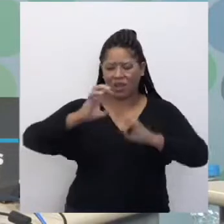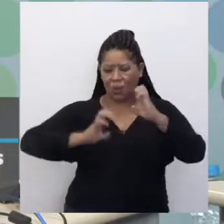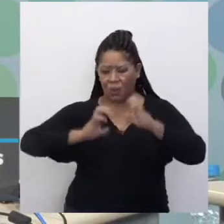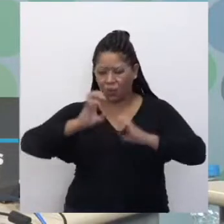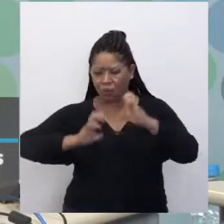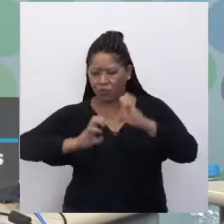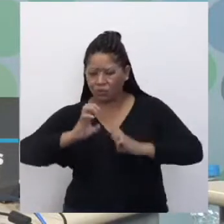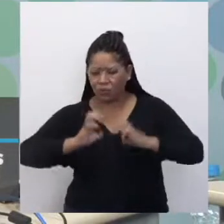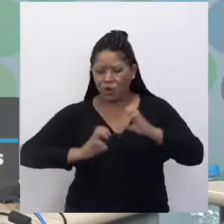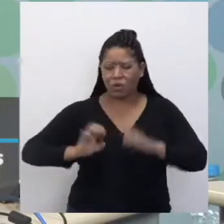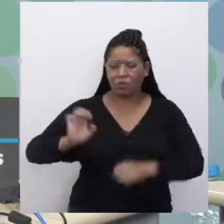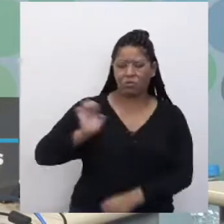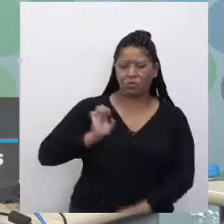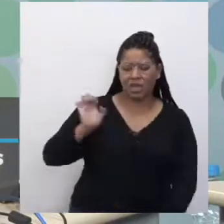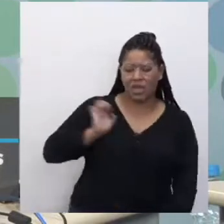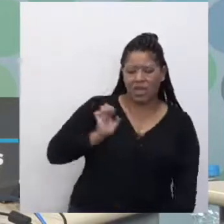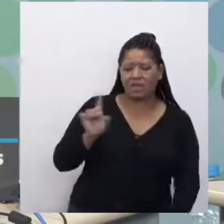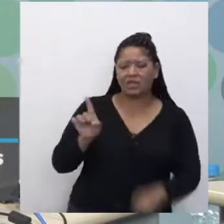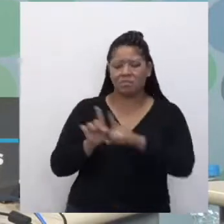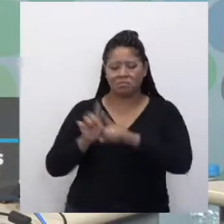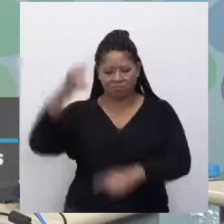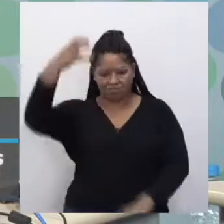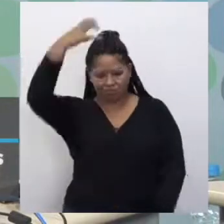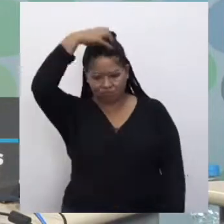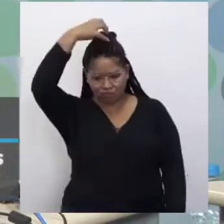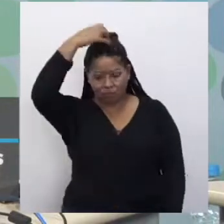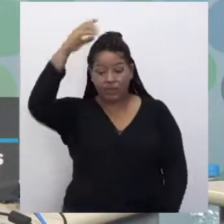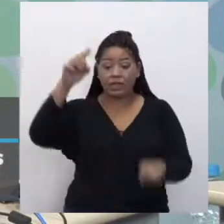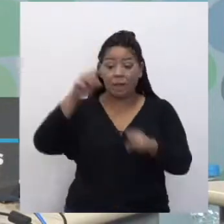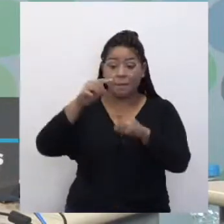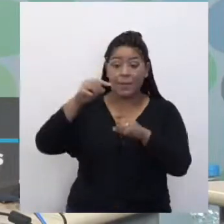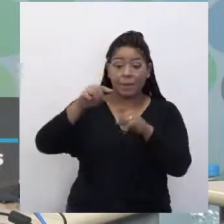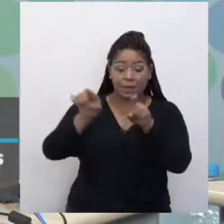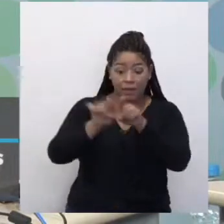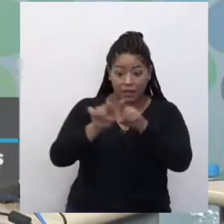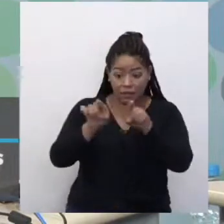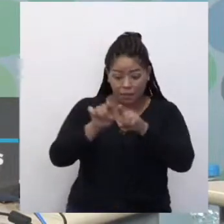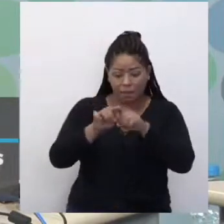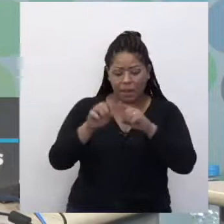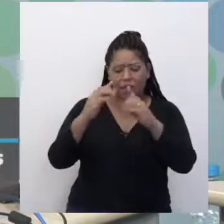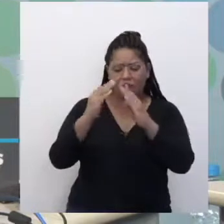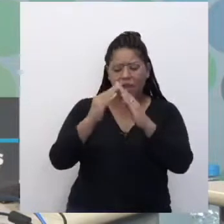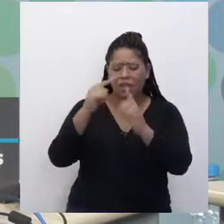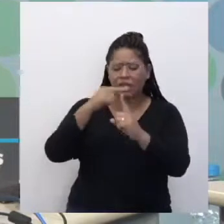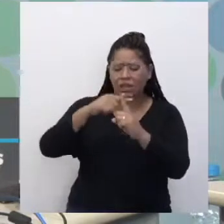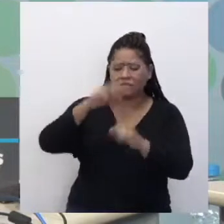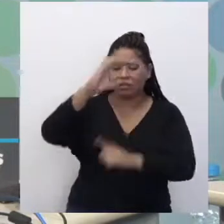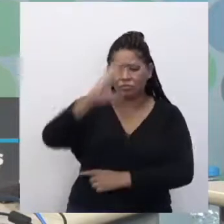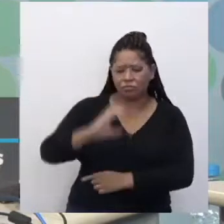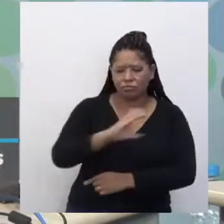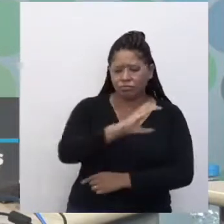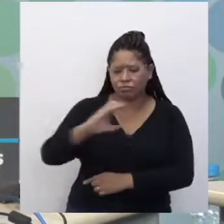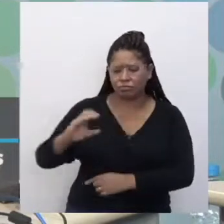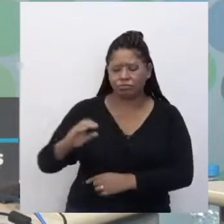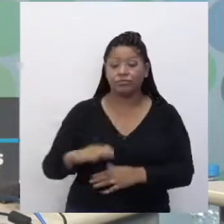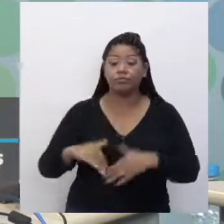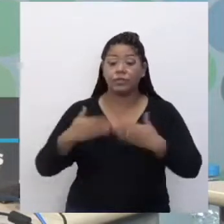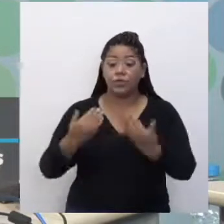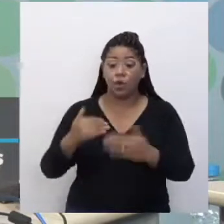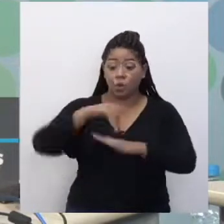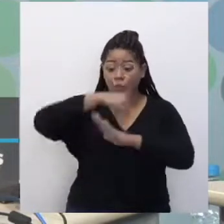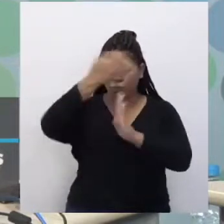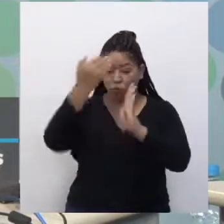a nobreza, e às vezes até entre o rei e a Igreja Católica também. Lembrando que durante toda a Idade Média nós